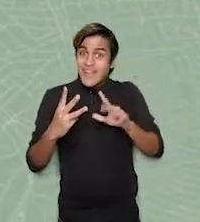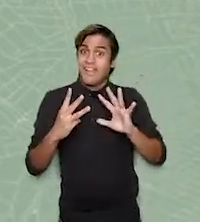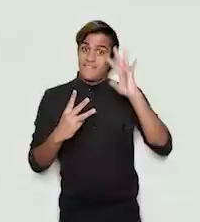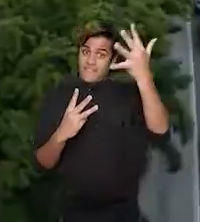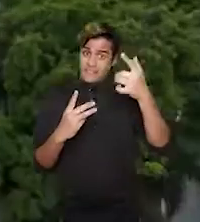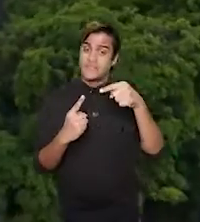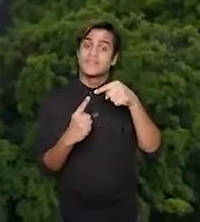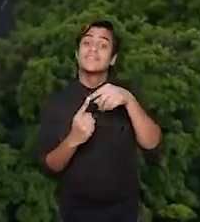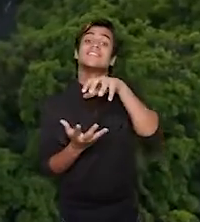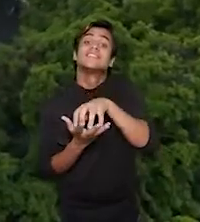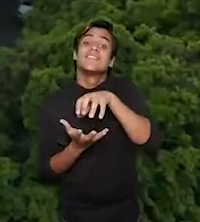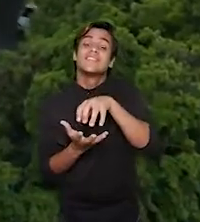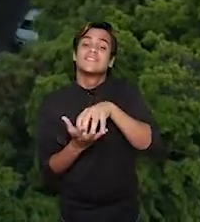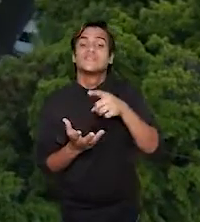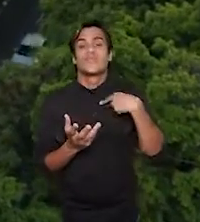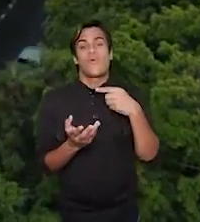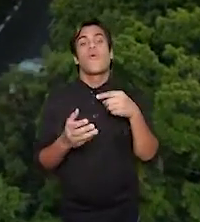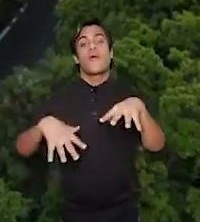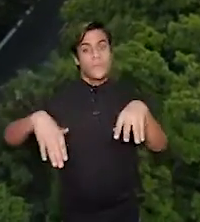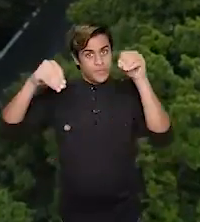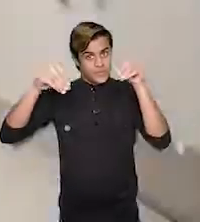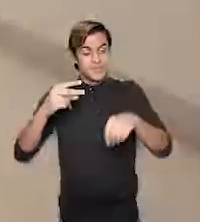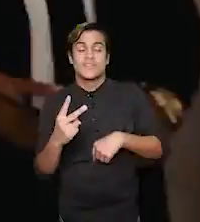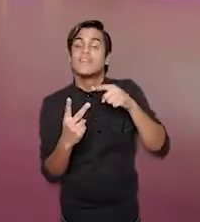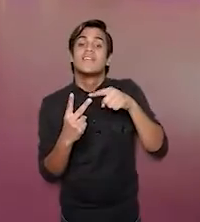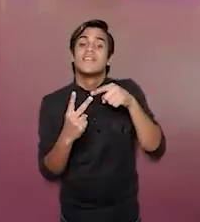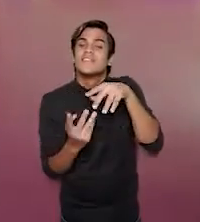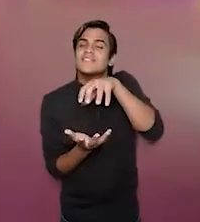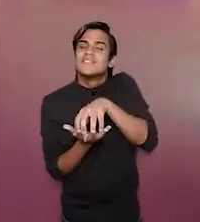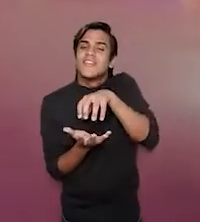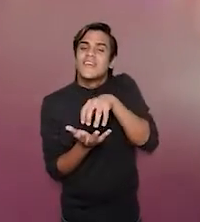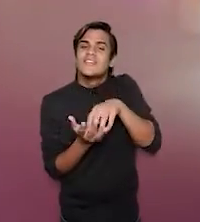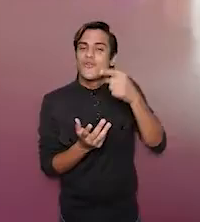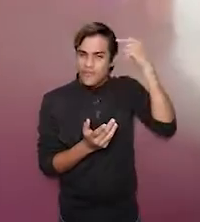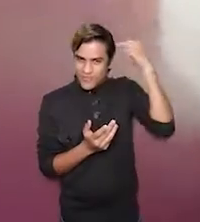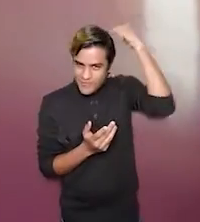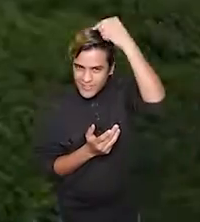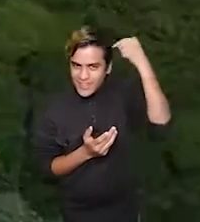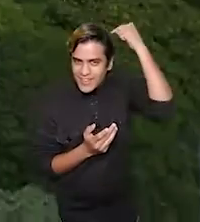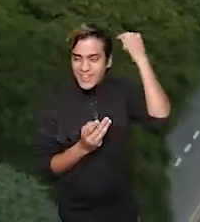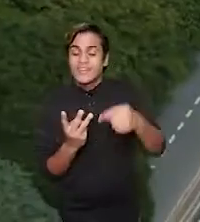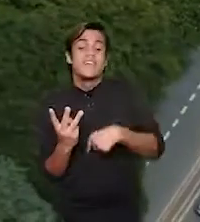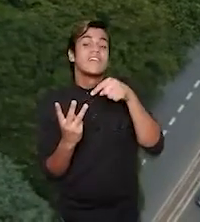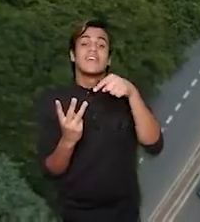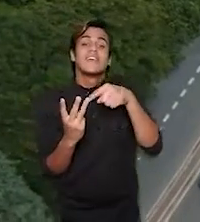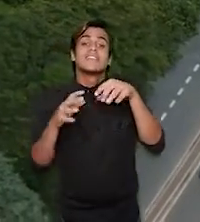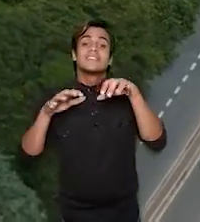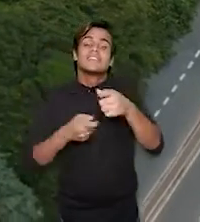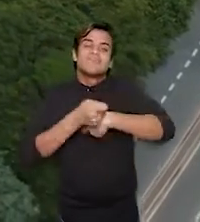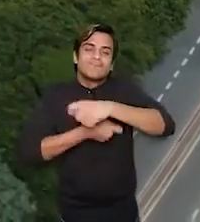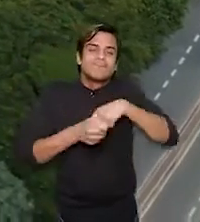convenções. Centro de Convenções Rebouças. Centro de Convenções Frey Caneca. Centro Fê